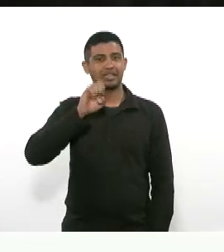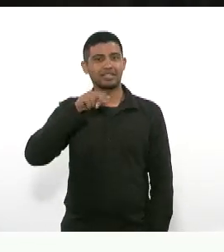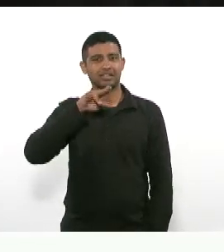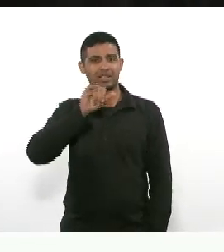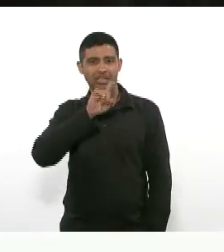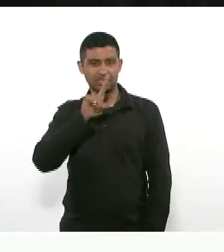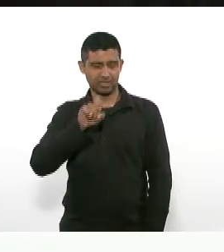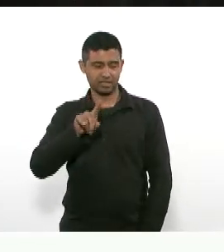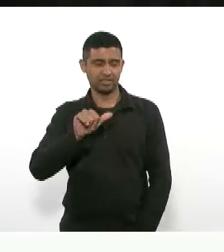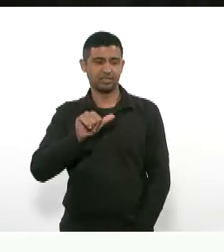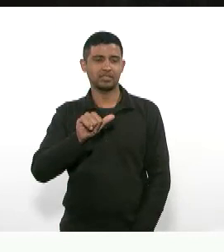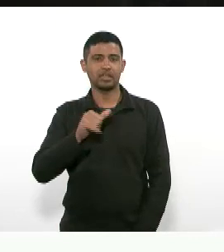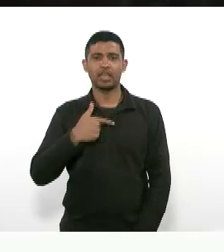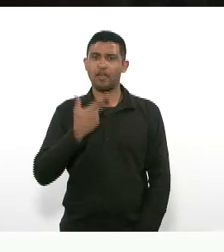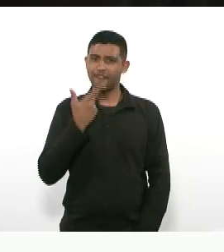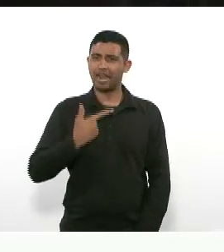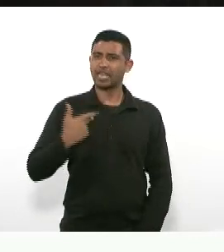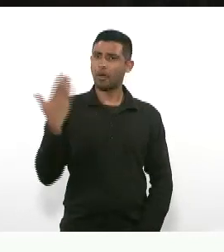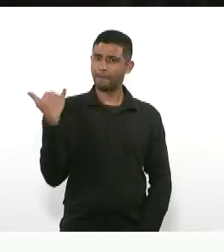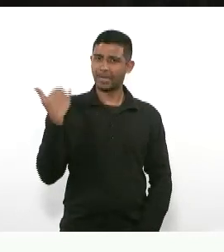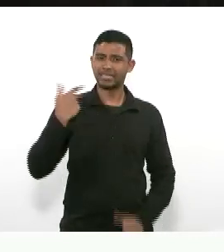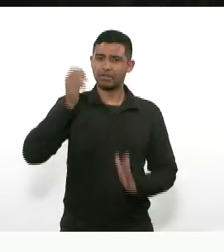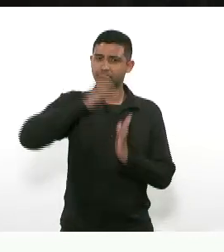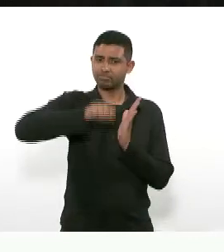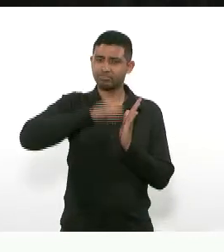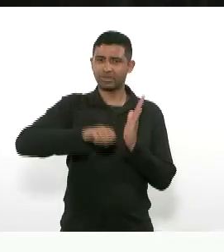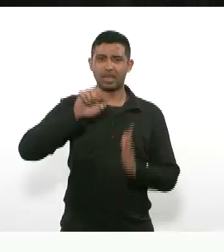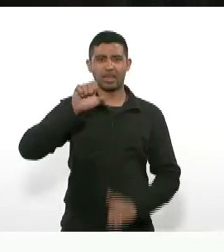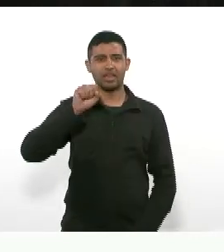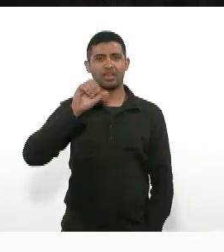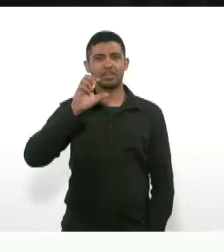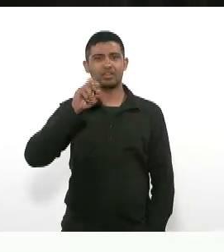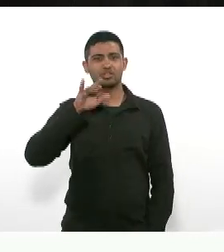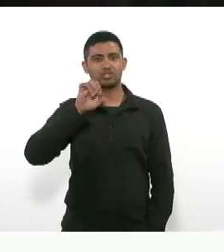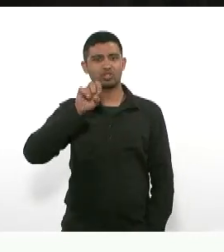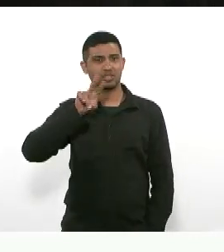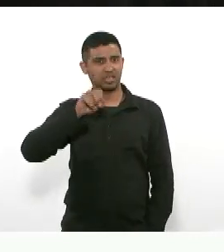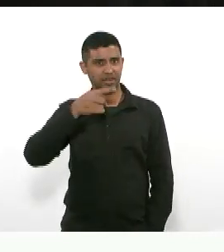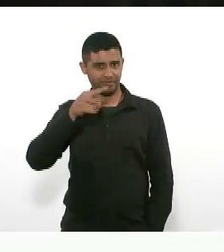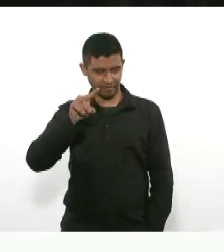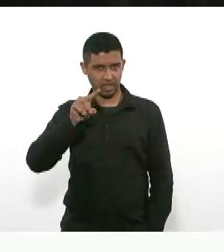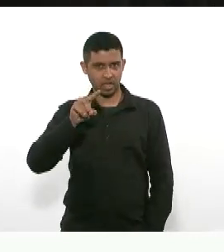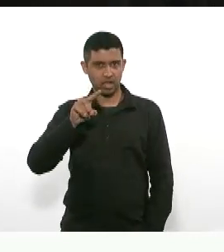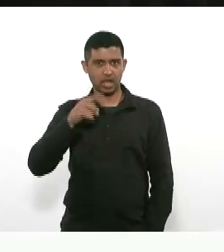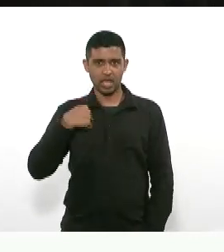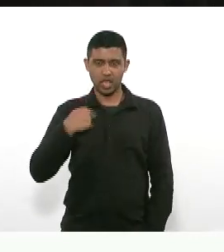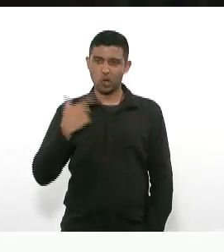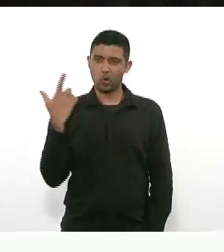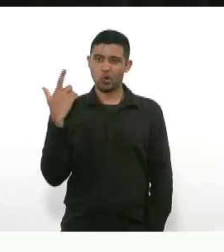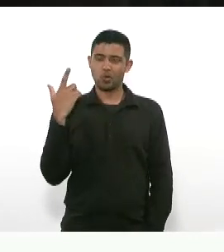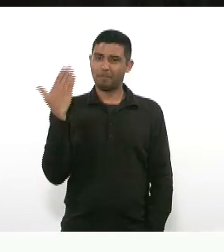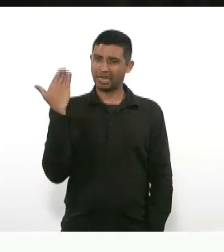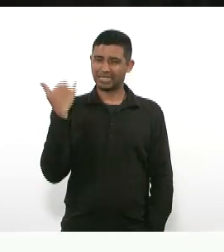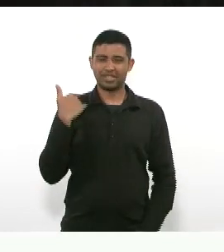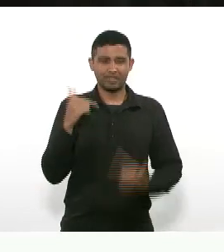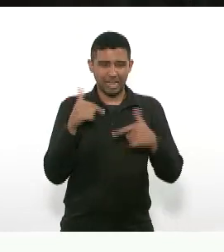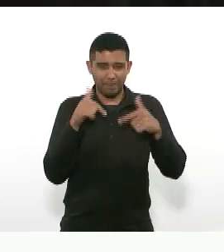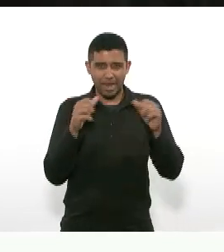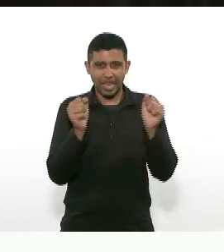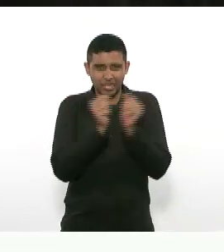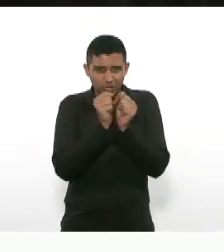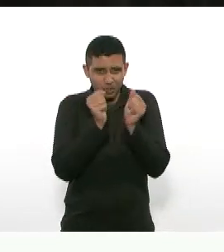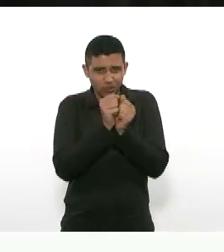dizer que eu fui escrivã e tive a felicidade de trabalhar no Instituto de Criminalística Carlos Zébory, né? E aí a